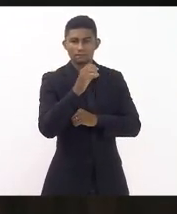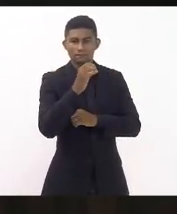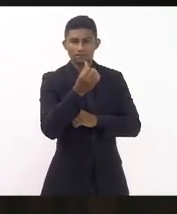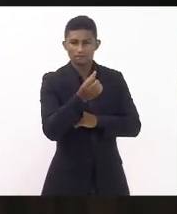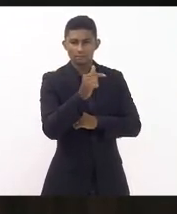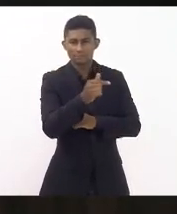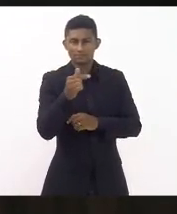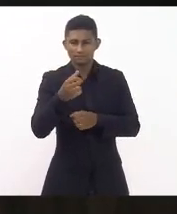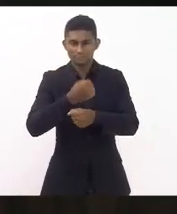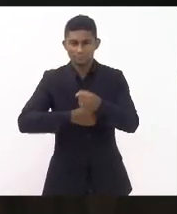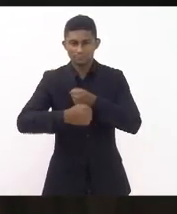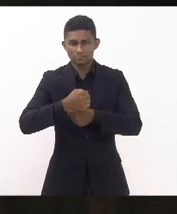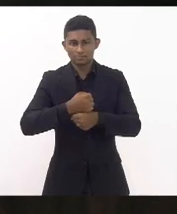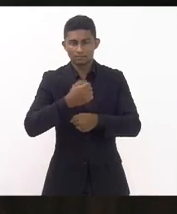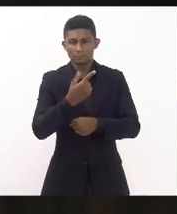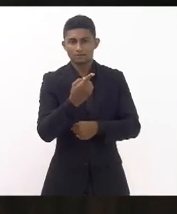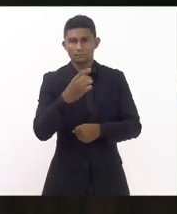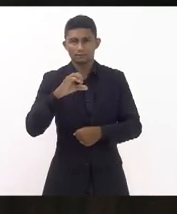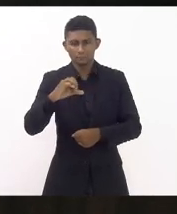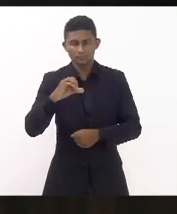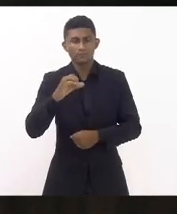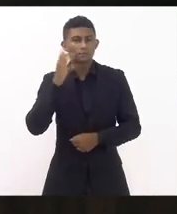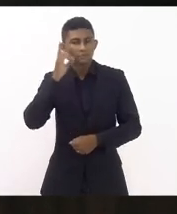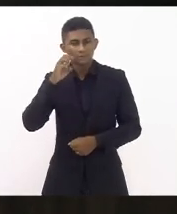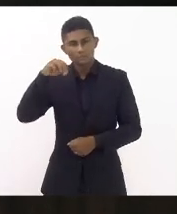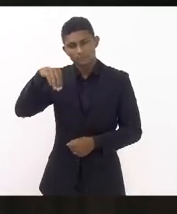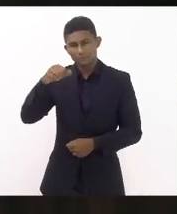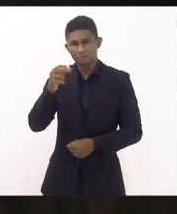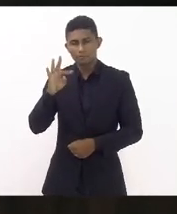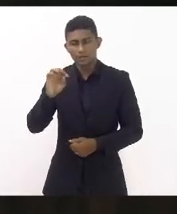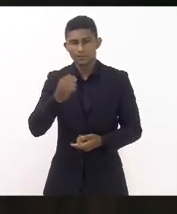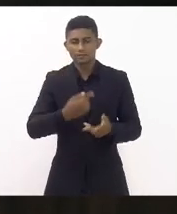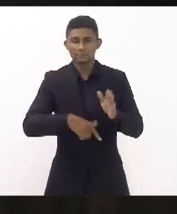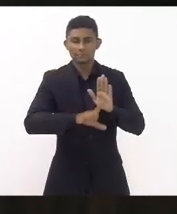1677/2019, de autoria da deputada Marta Rocha, que altera a lei número